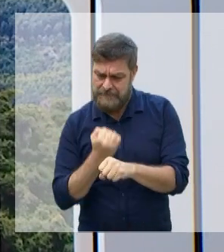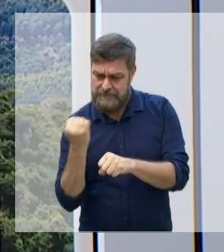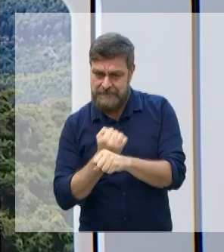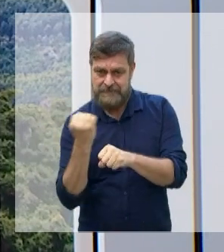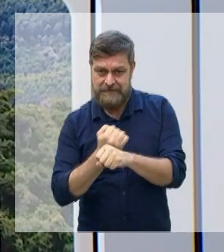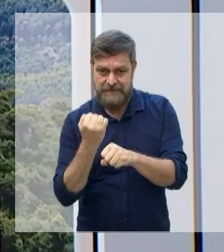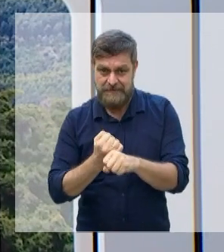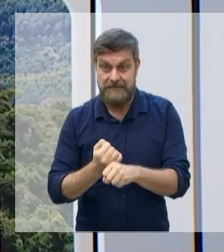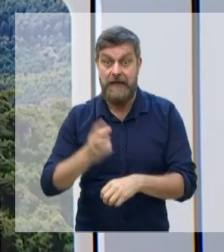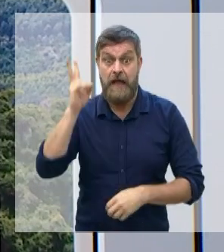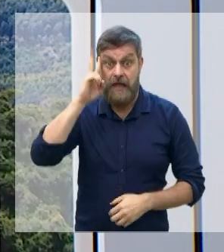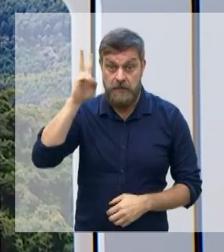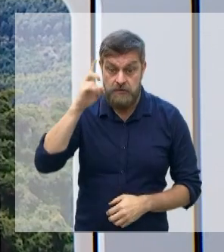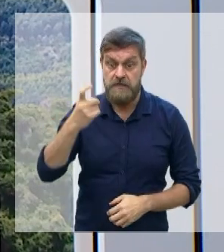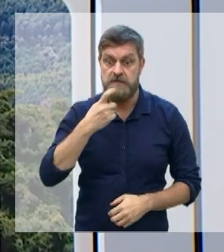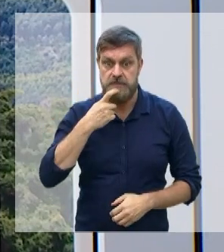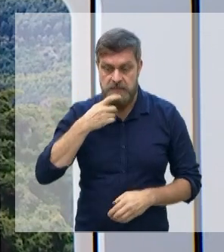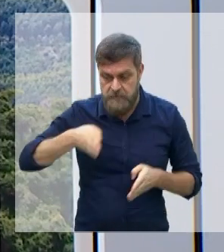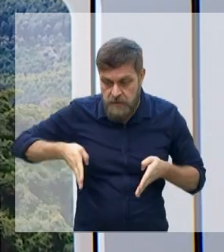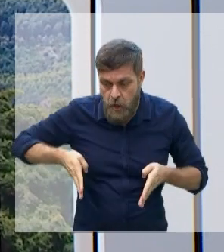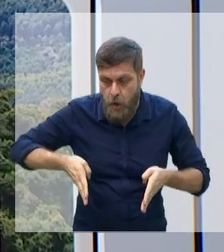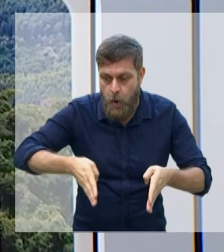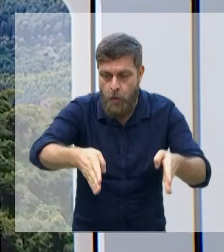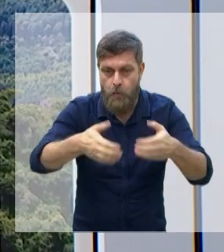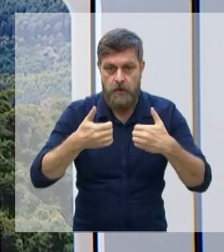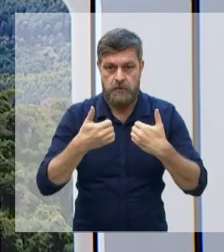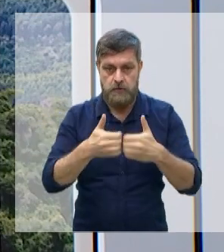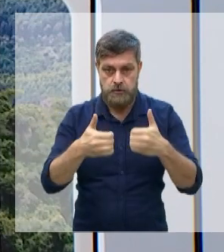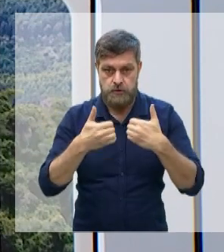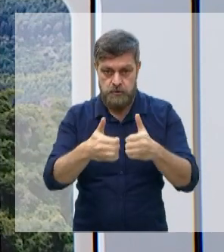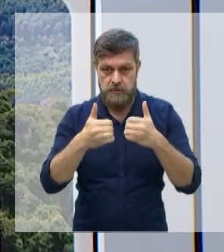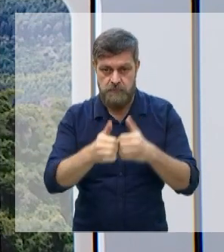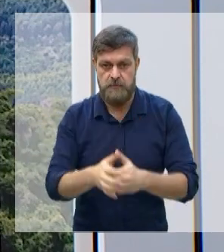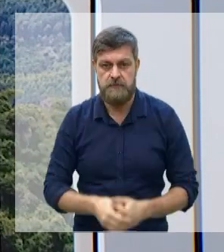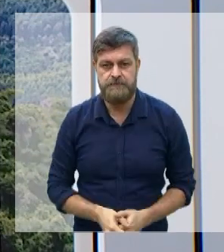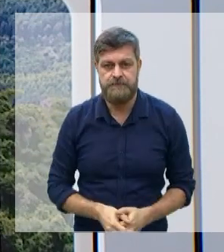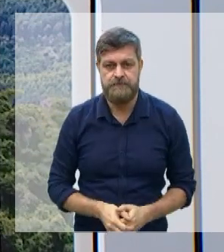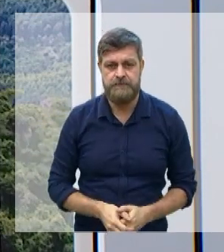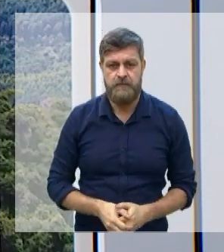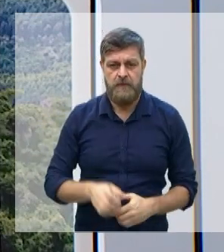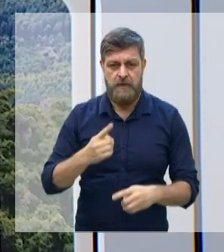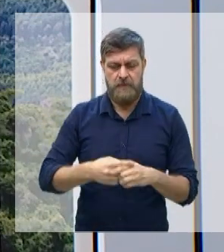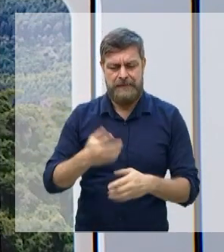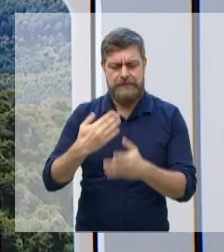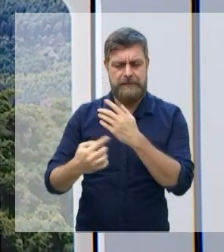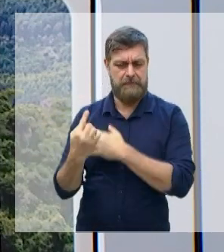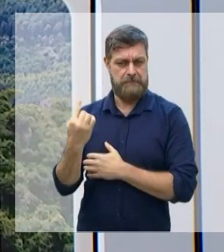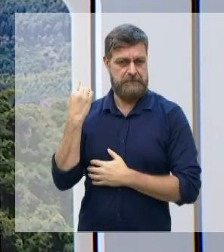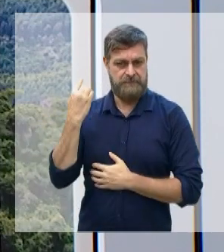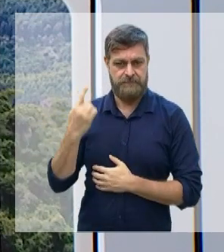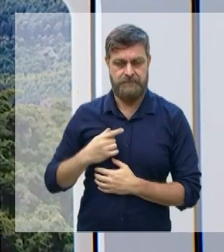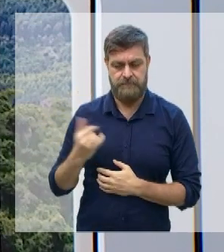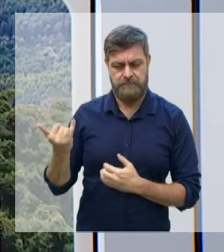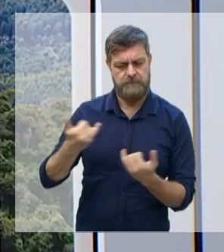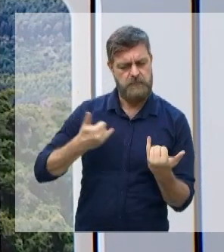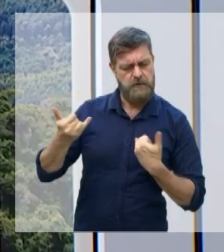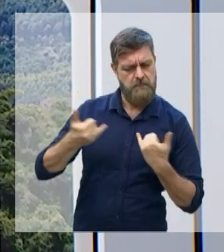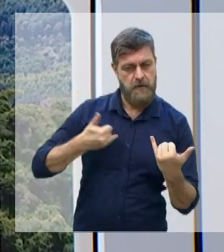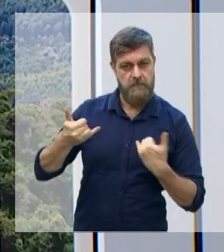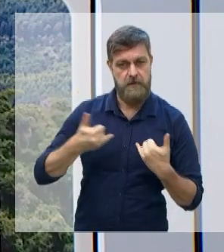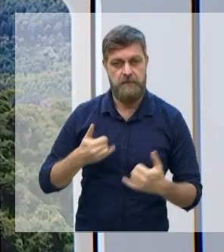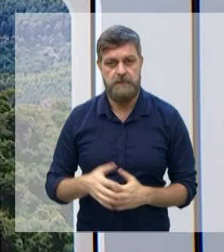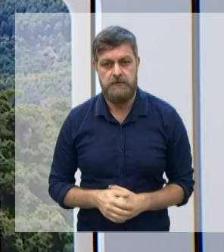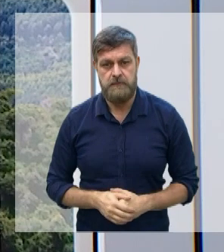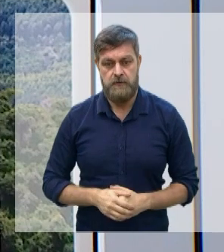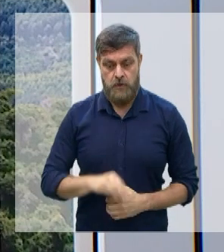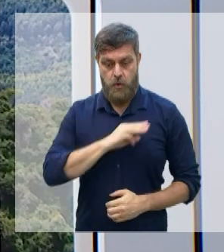da história de campinas e deve ser ainda hoje porque há muito pouco tempo atrás nós ouvimos isso do